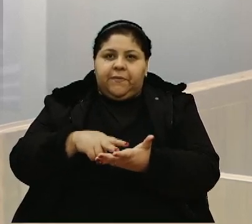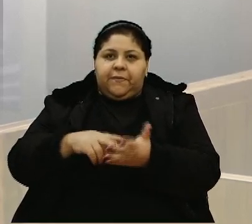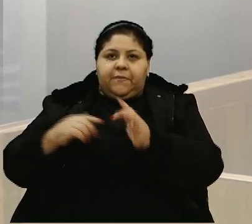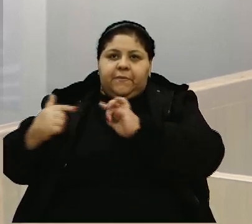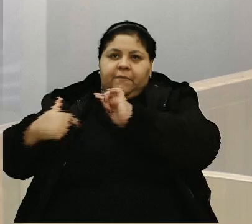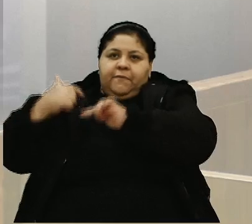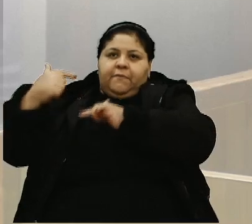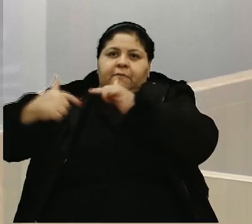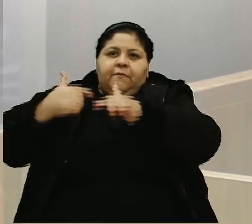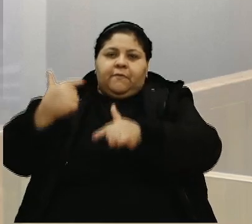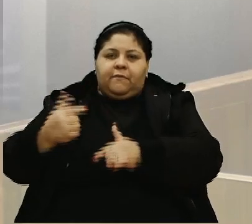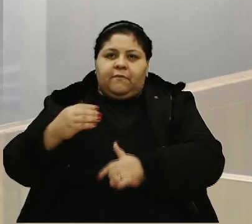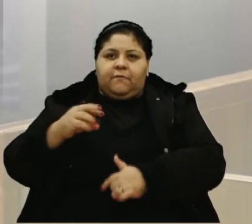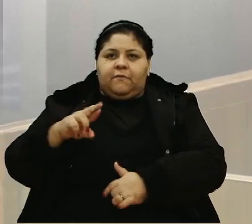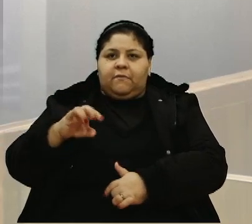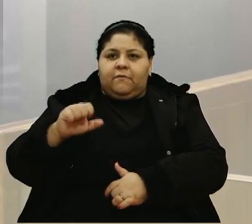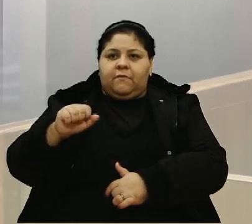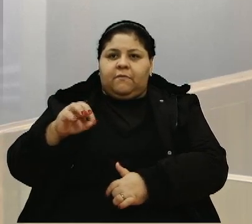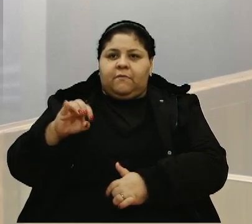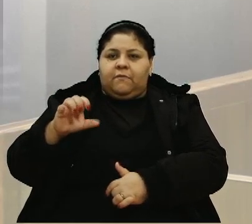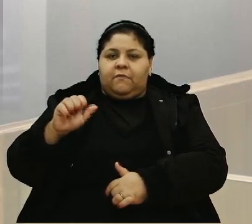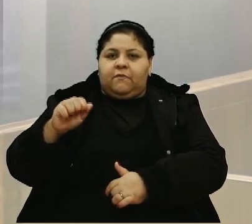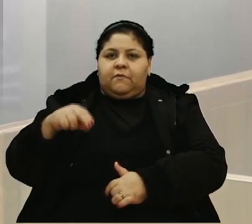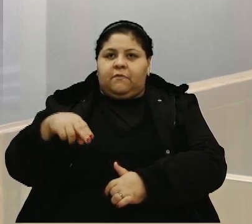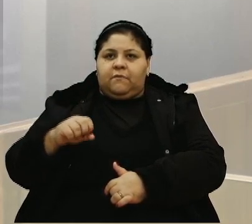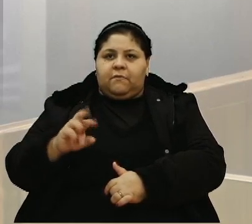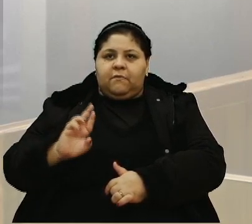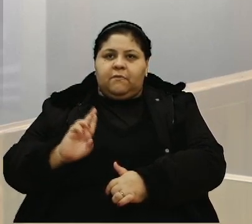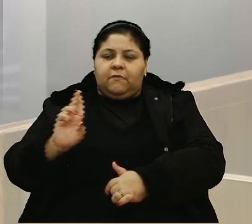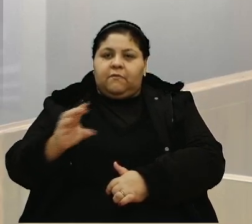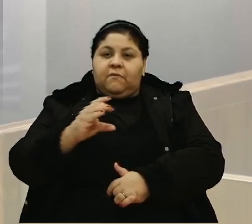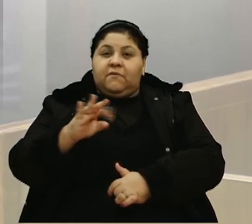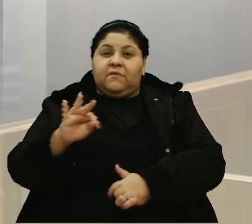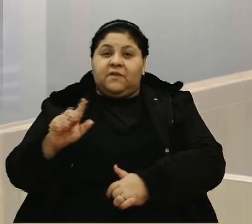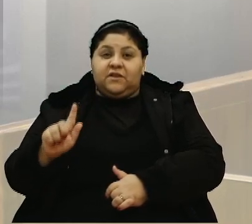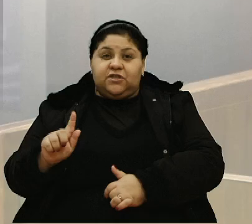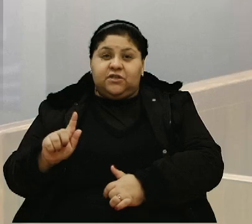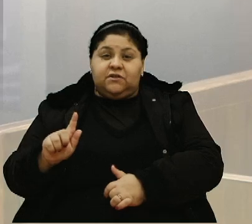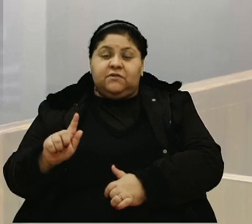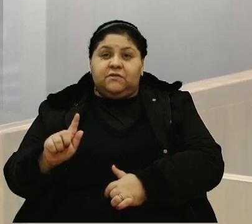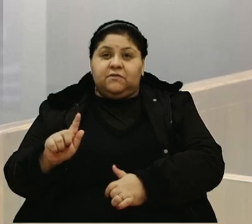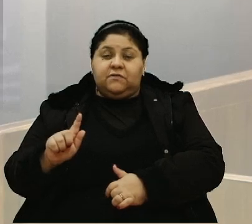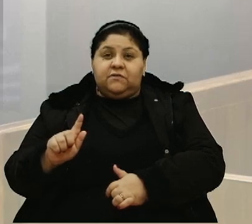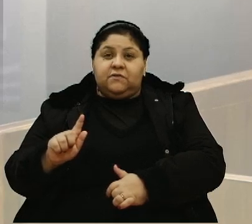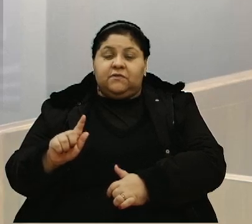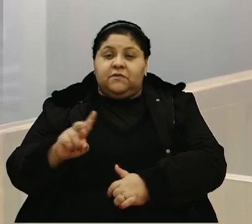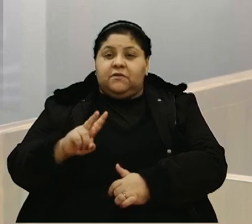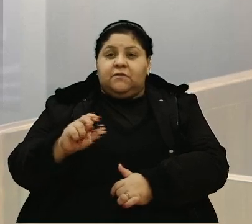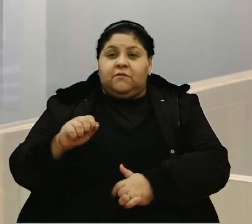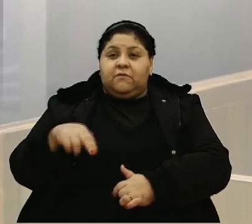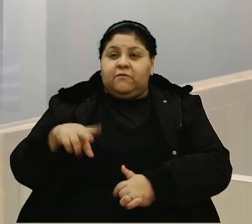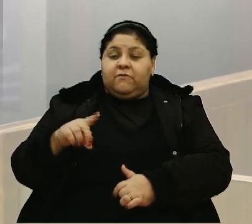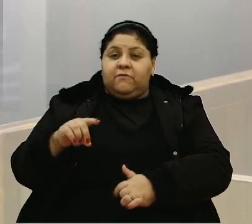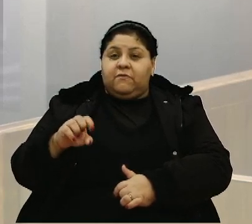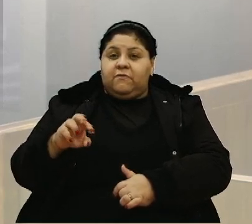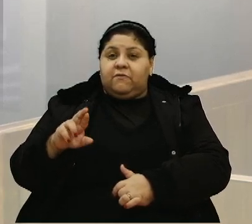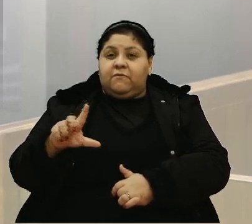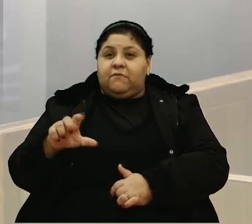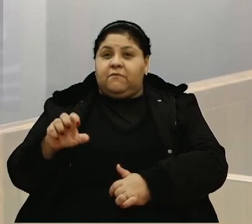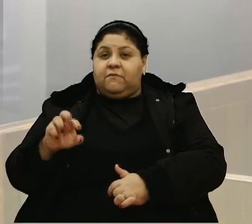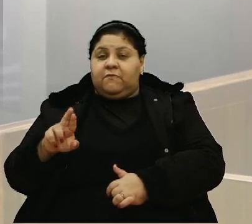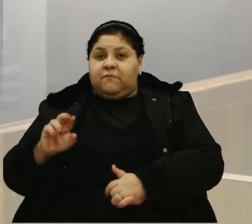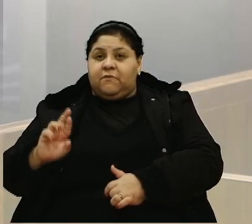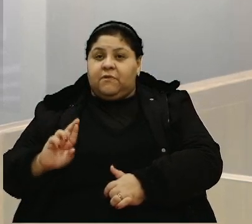tradicionais Christian Ley Rodrigues, representando o CTG Sinuelo. O patrão Vanderlei Miller Franco, representando o Campo